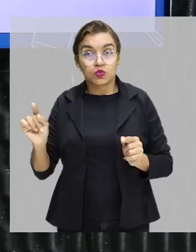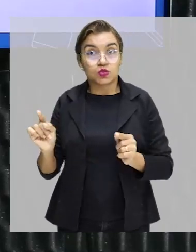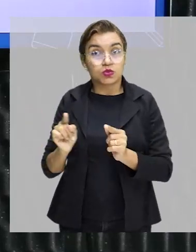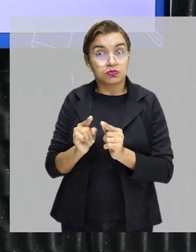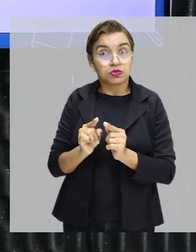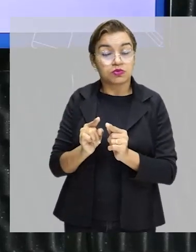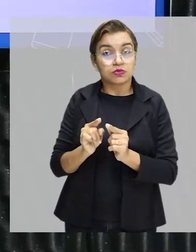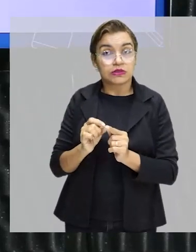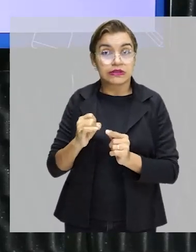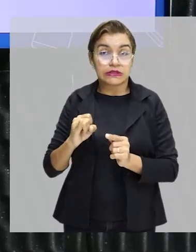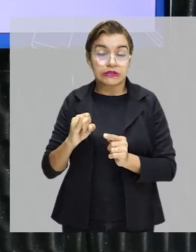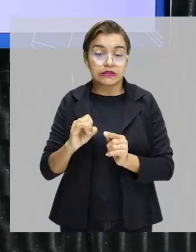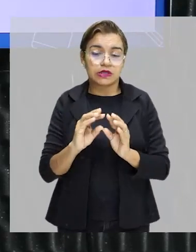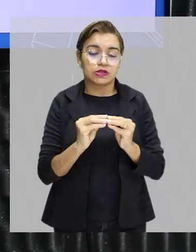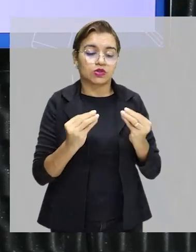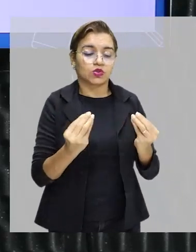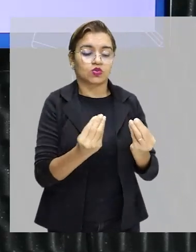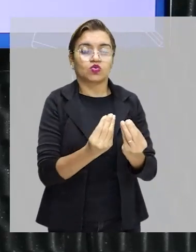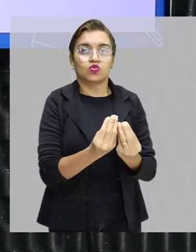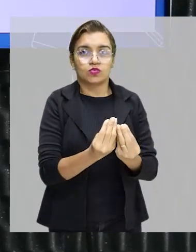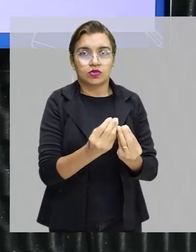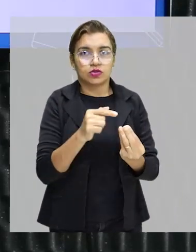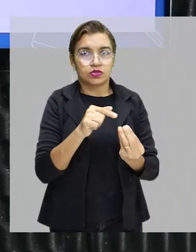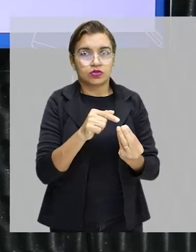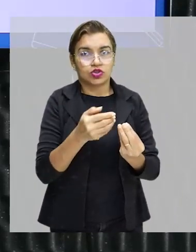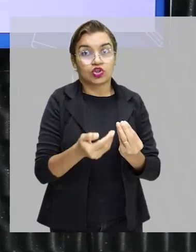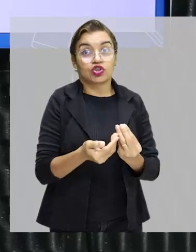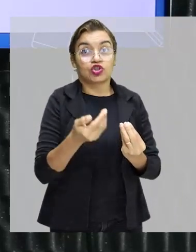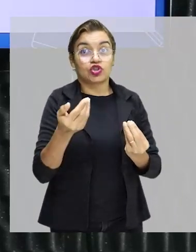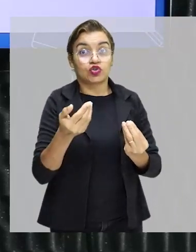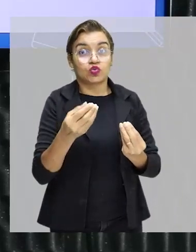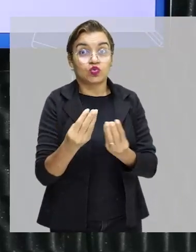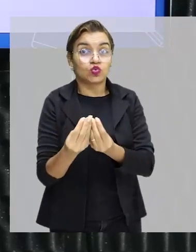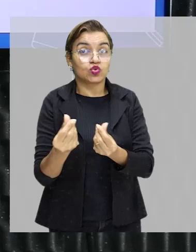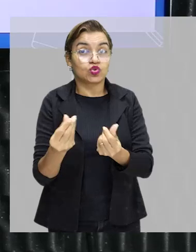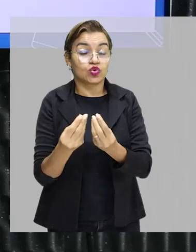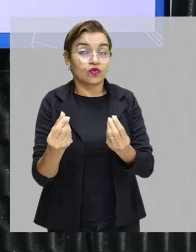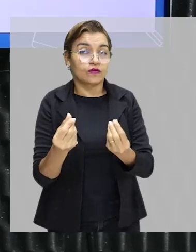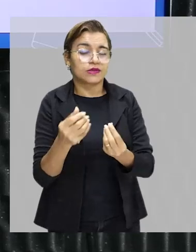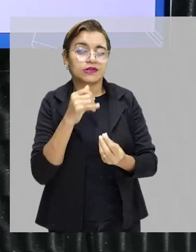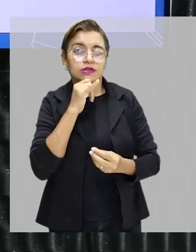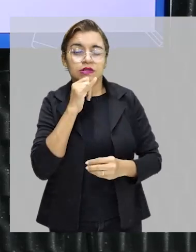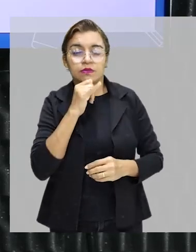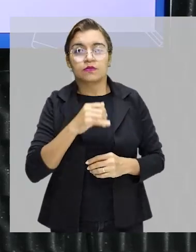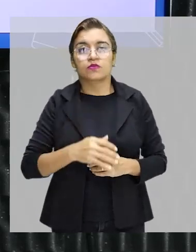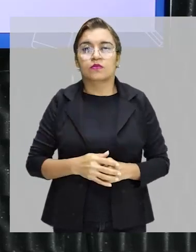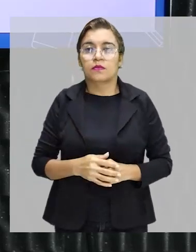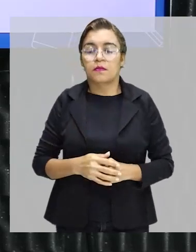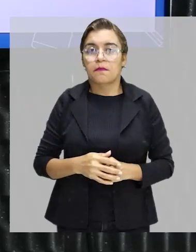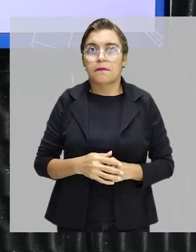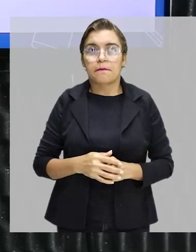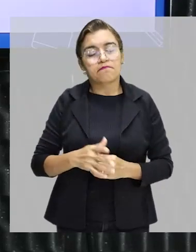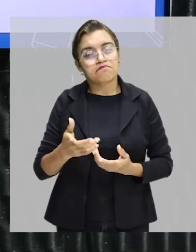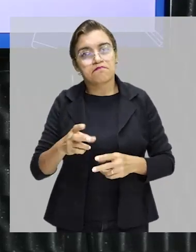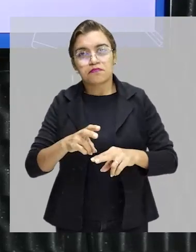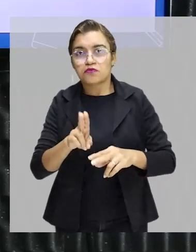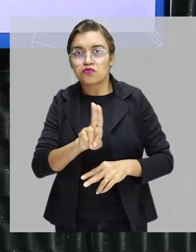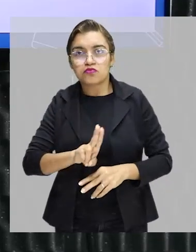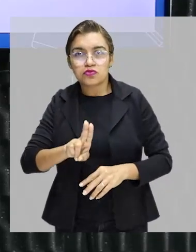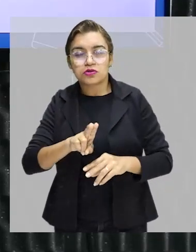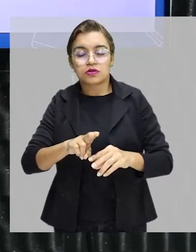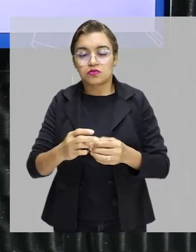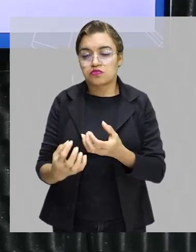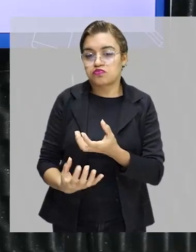uma solução e eu retiro o solvente, isso pode acontecer, por exemplo, pelo aquecimento, né? Eu